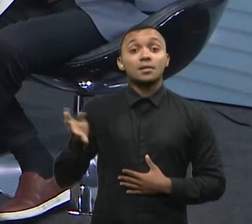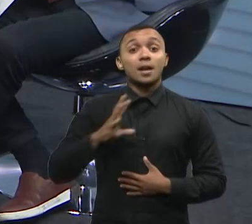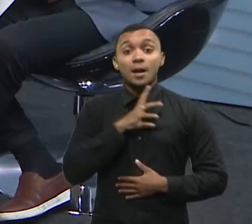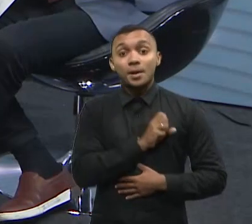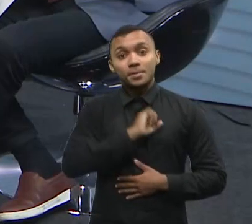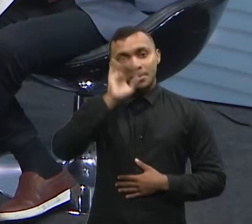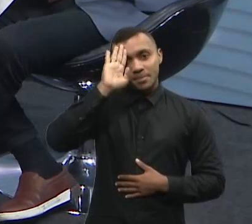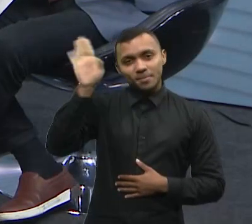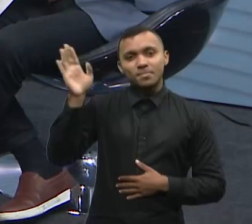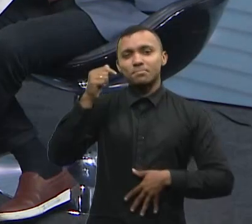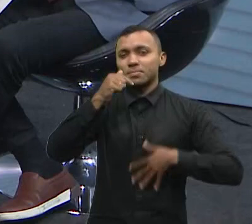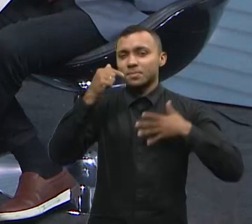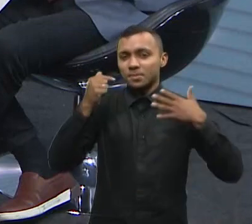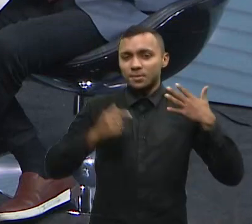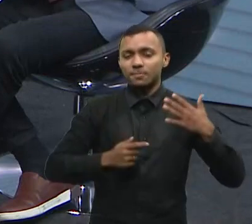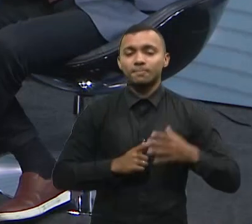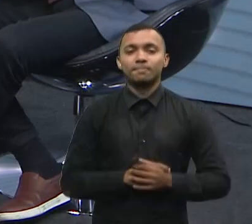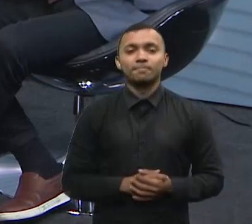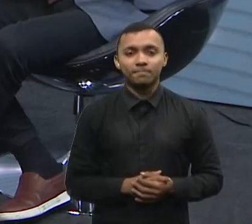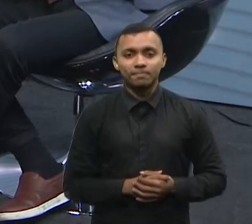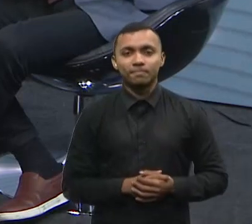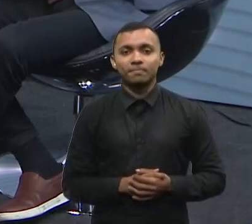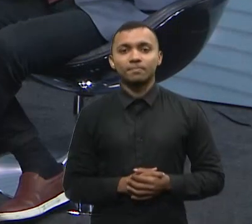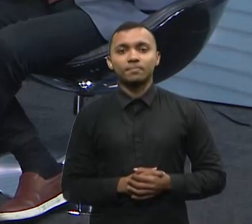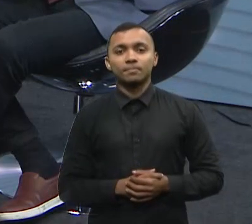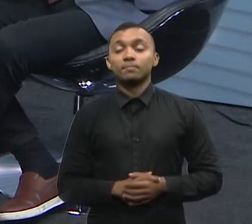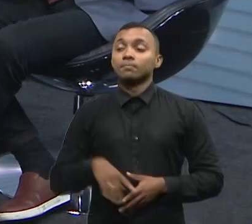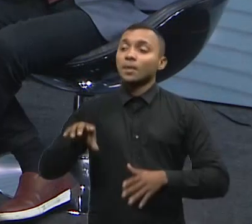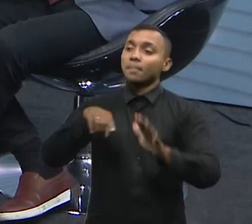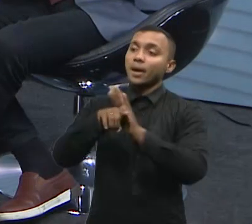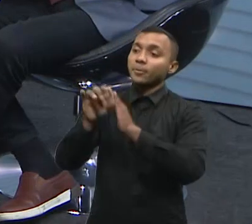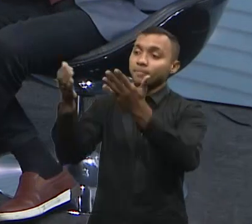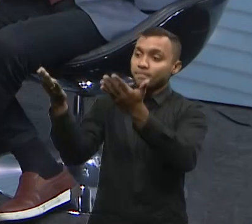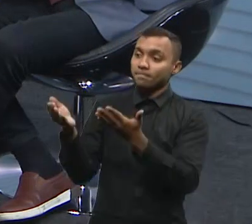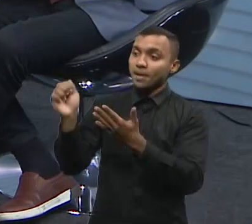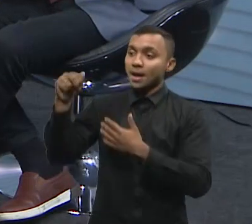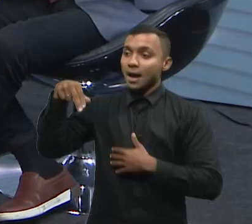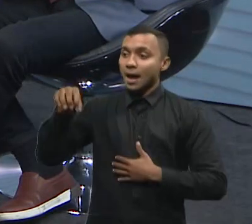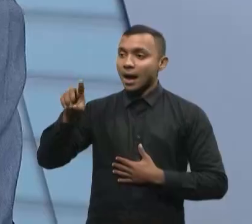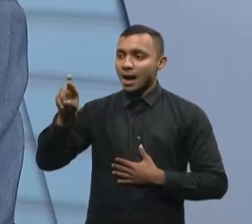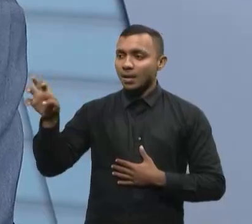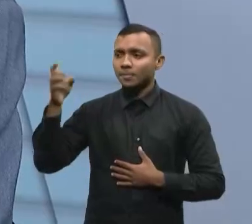as visitas. Agora, doutor André,